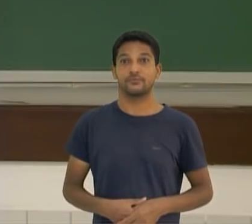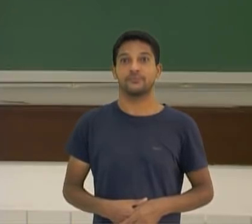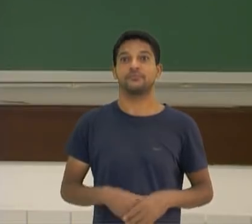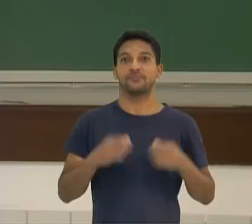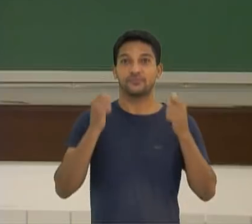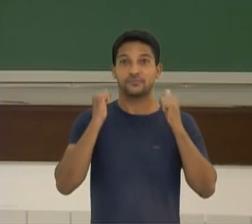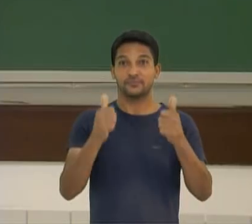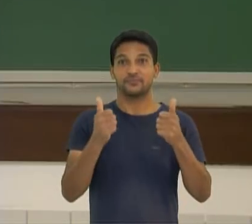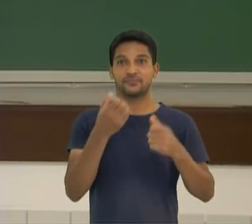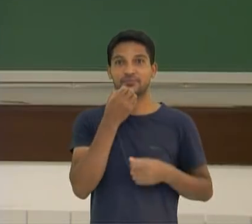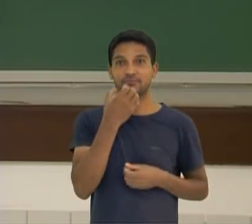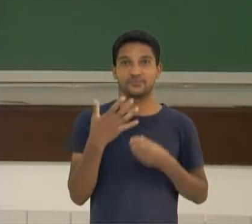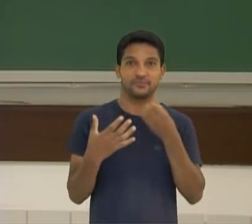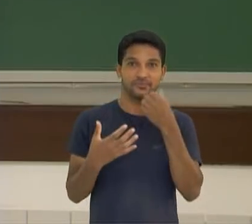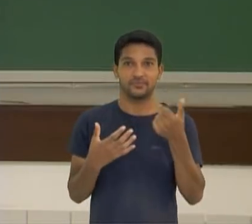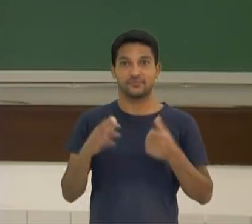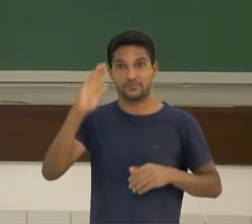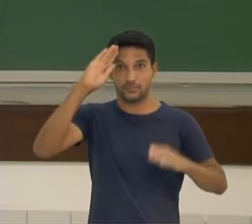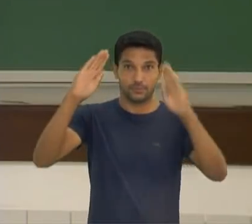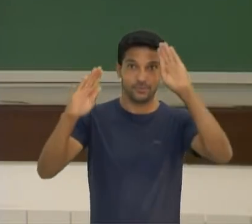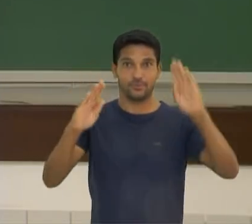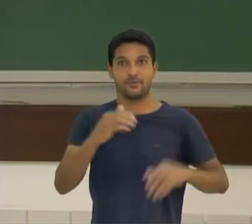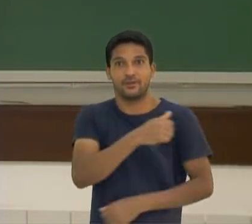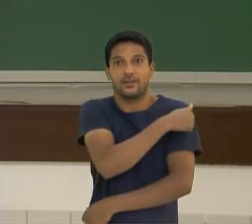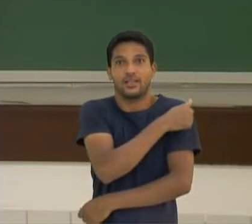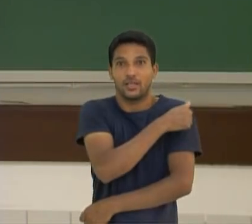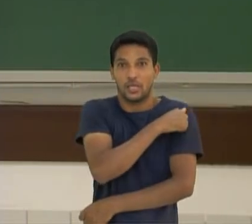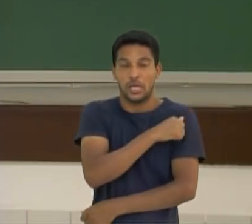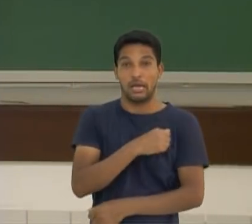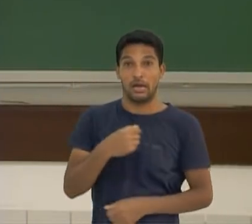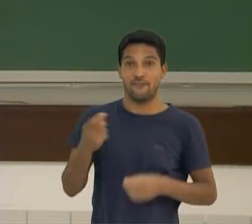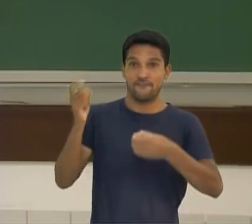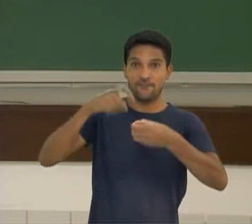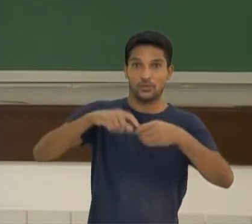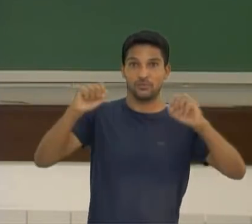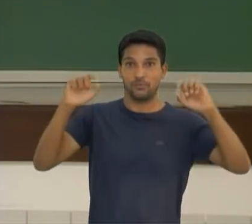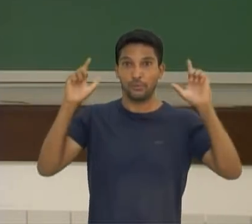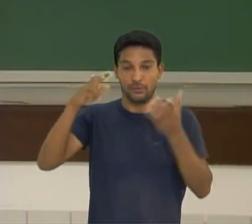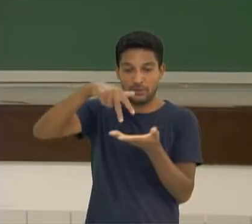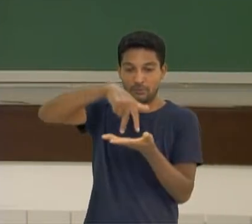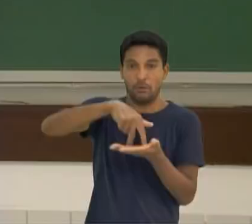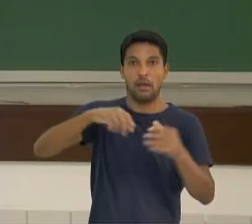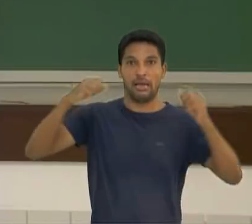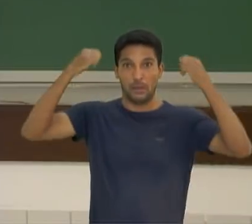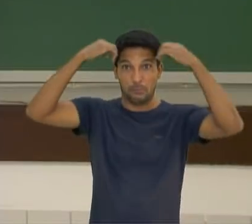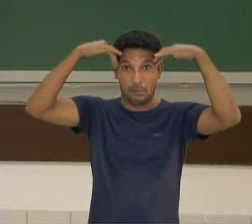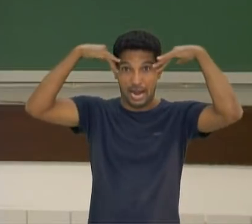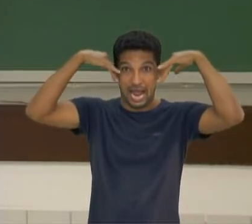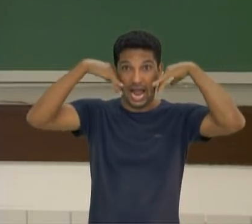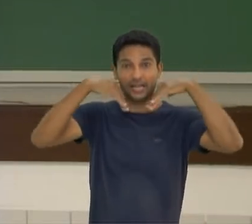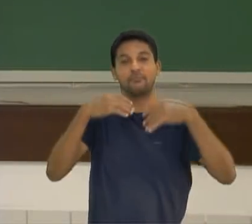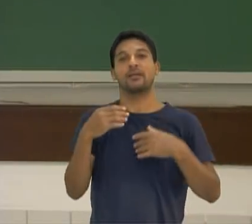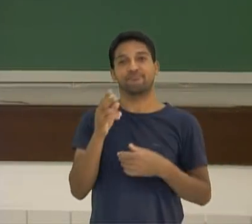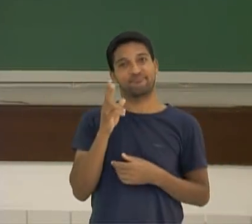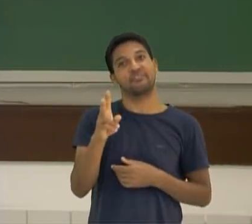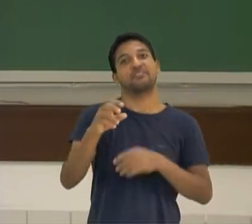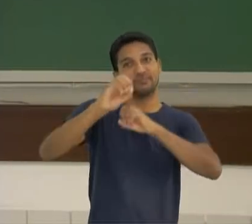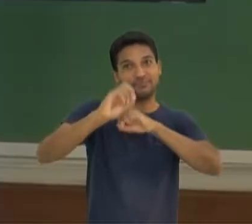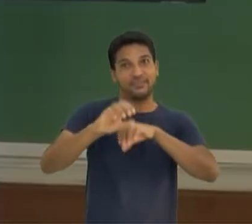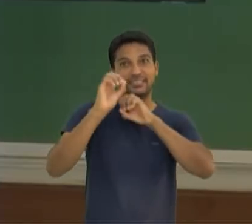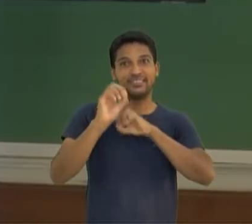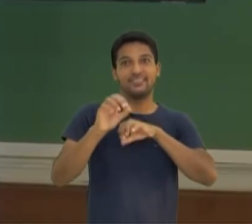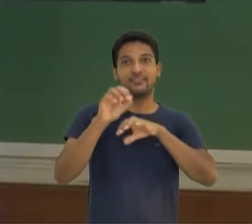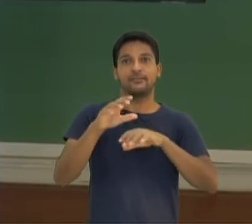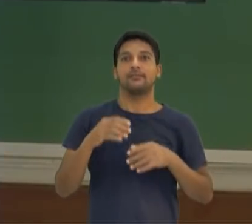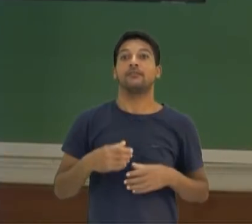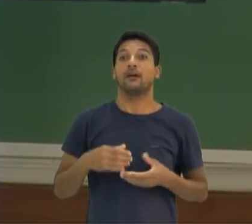Muito bem, senhoras e senhores, estou de volta aqui suando igual um descondenado, mas estamos aí tudo por vocês, beleza? Vamos corrigir o primeiro exercício